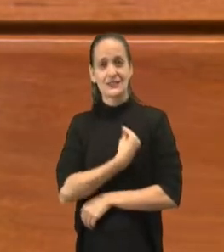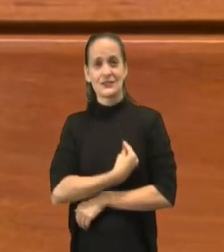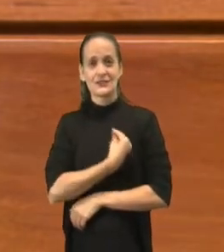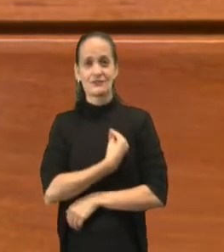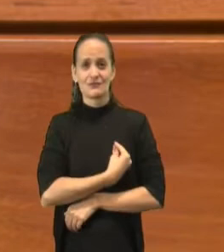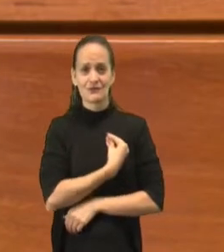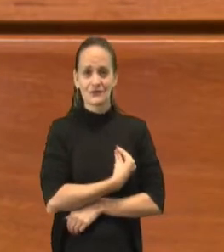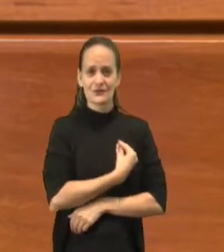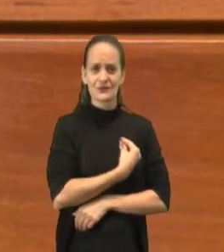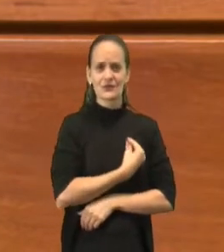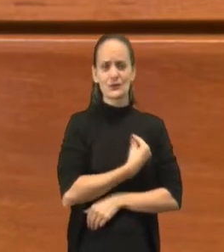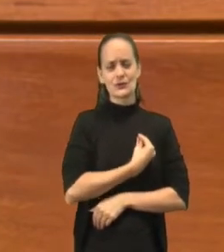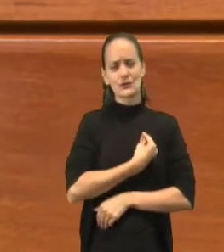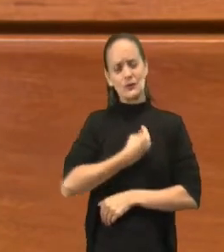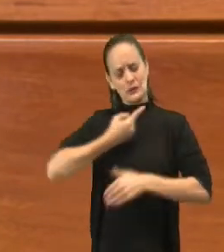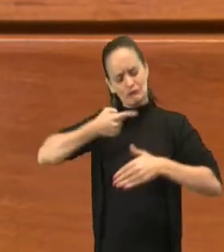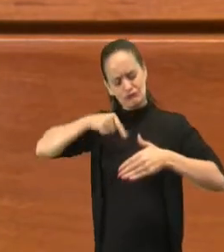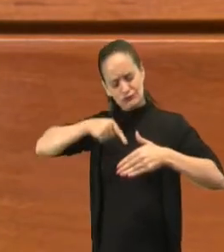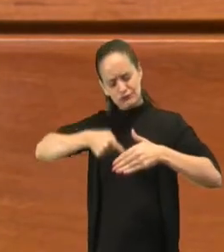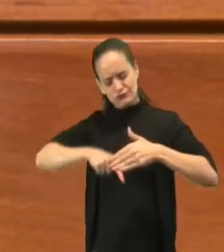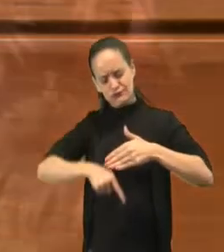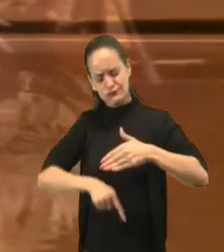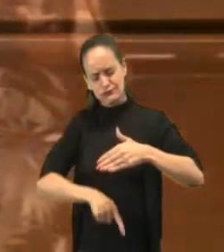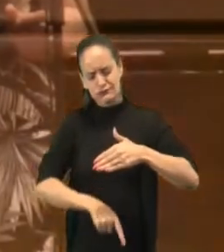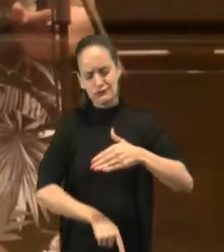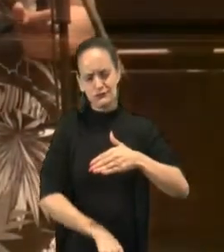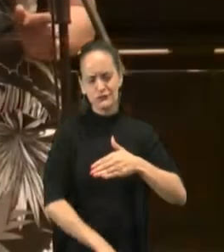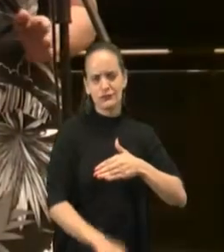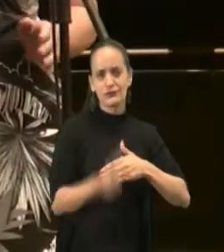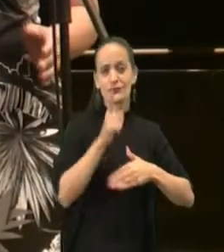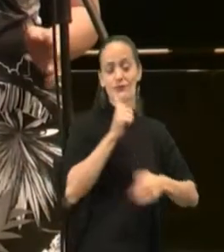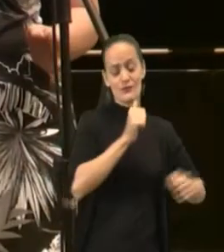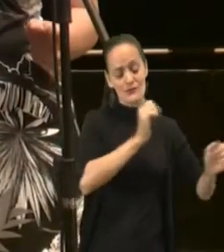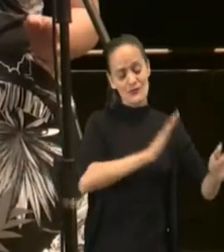habitar nos extremos do